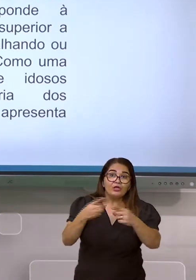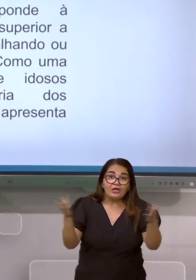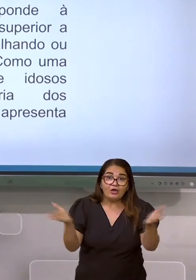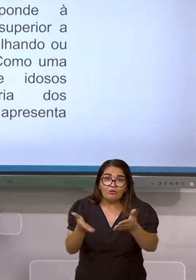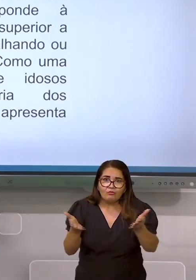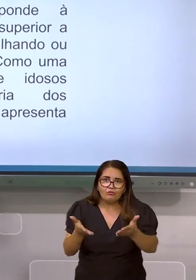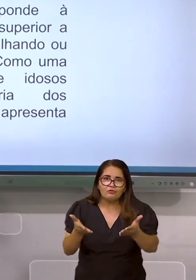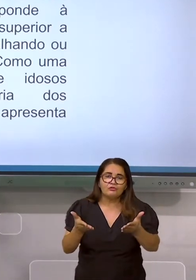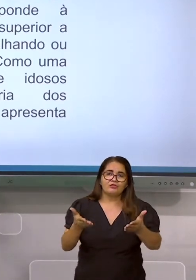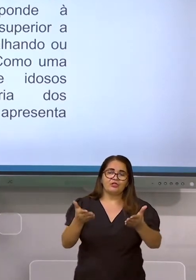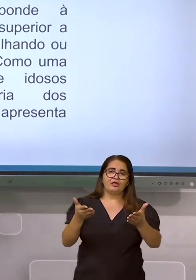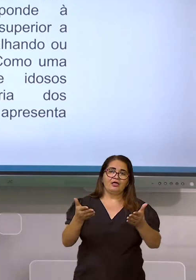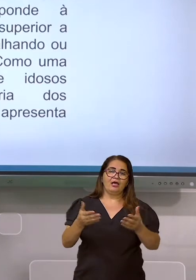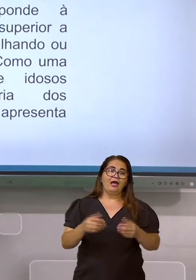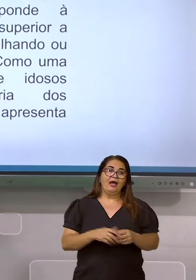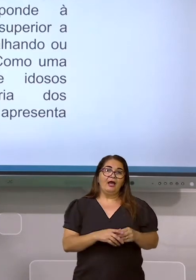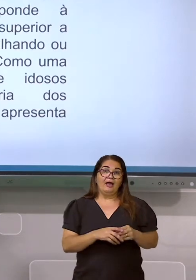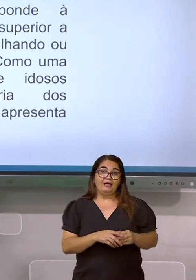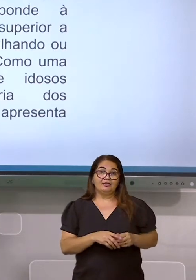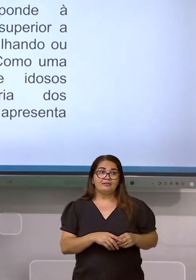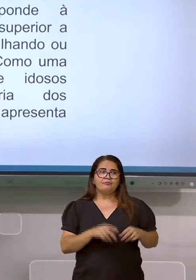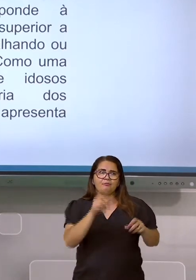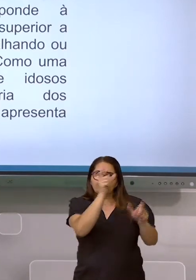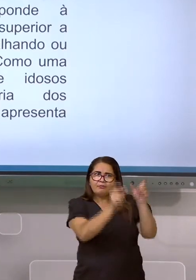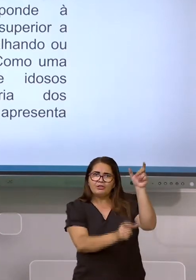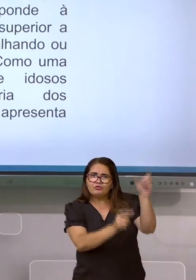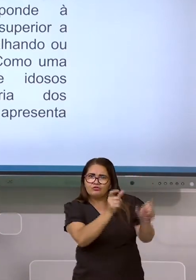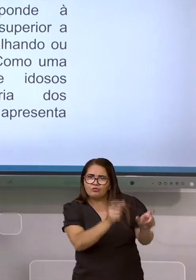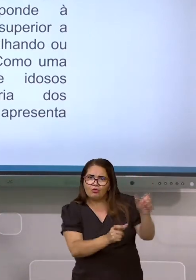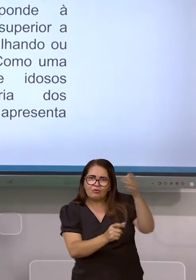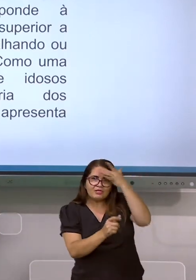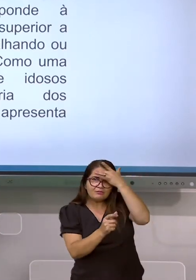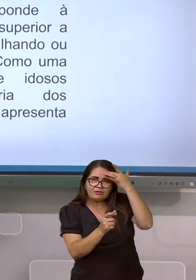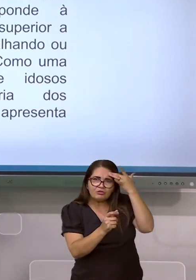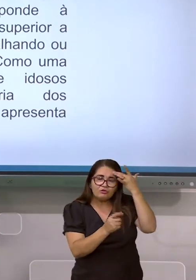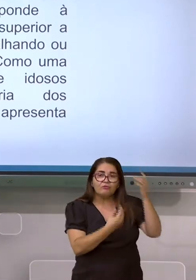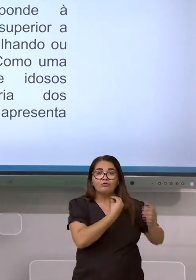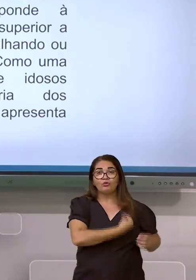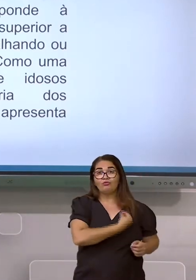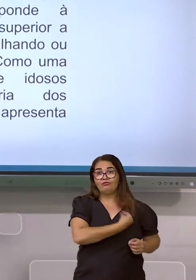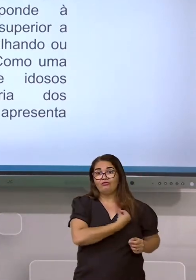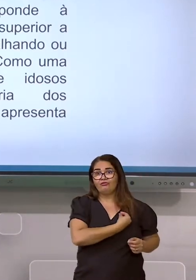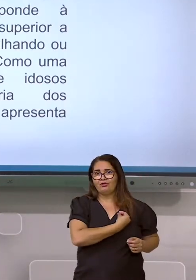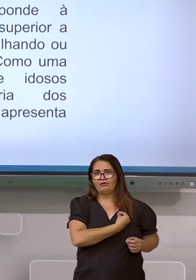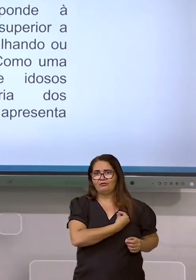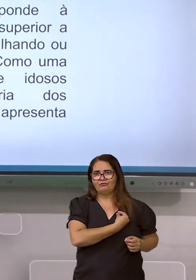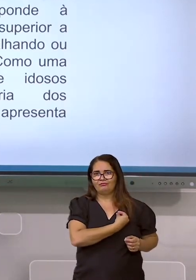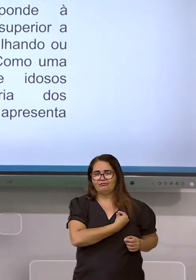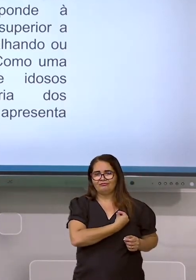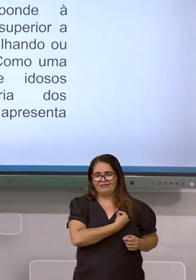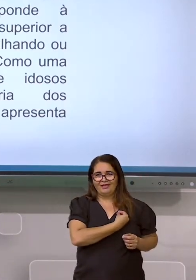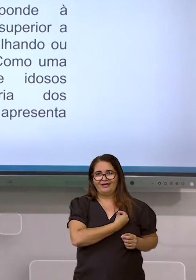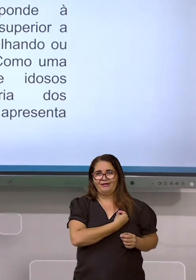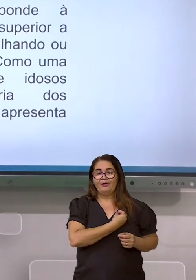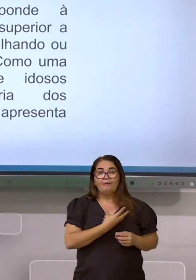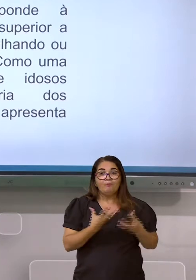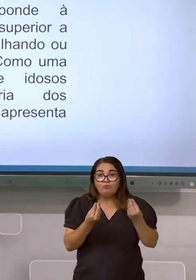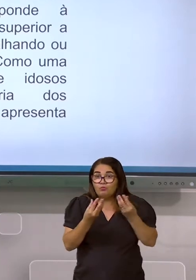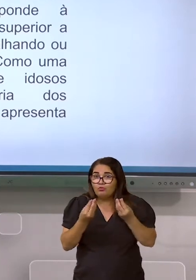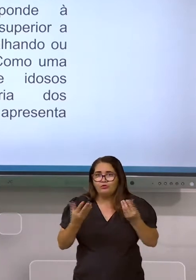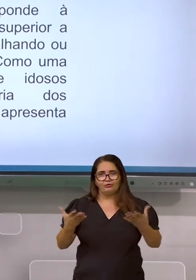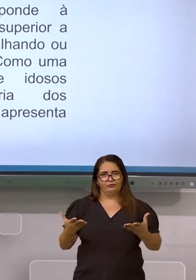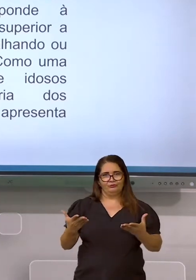está aumentando. Agora, esse é um aumento entre aspas. Por quê? Porque aqui está falando